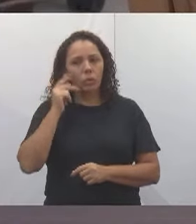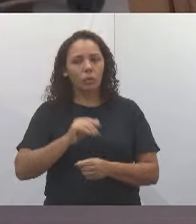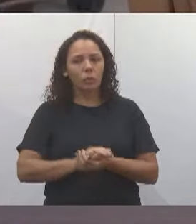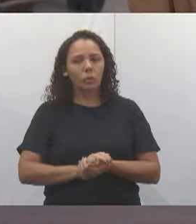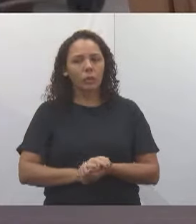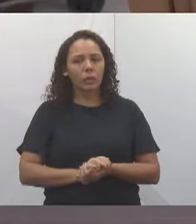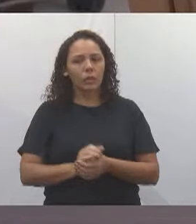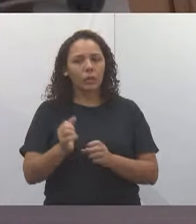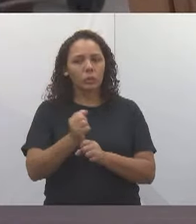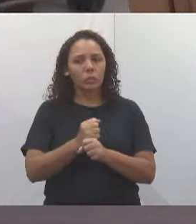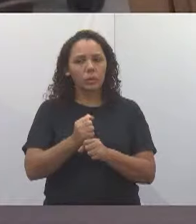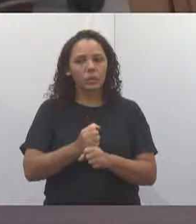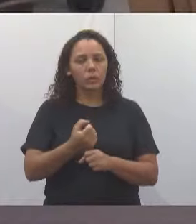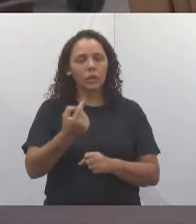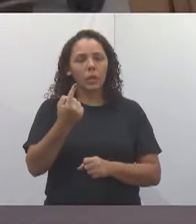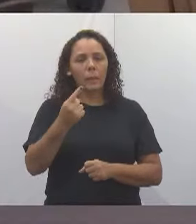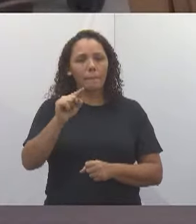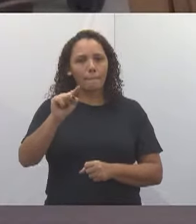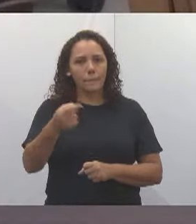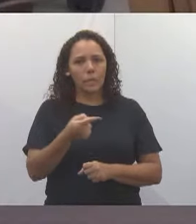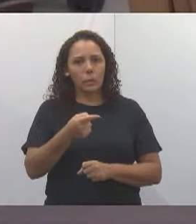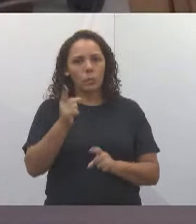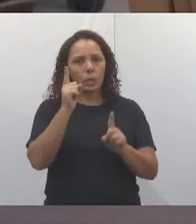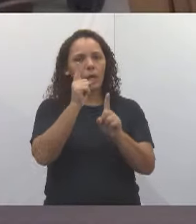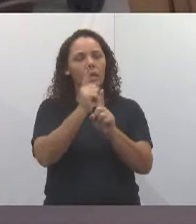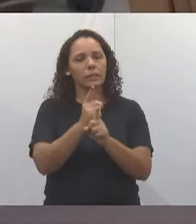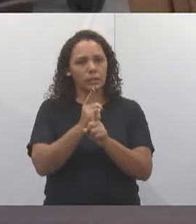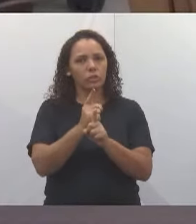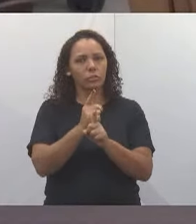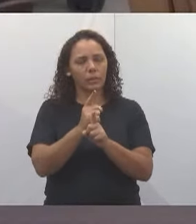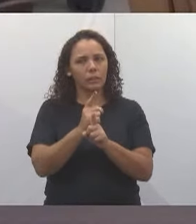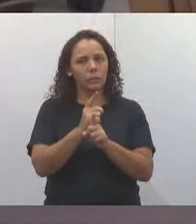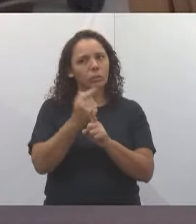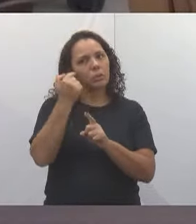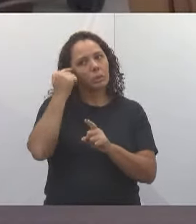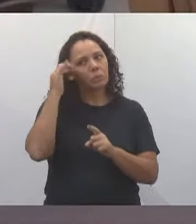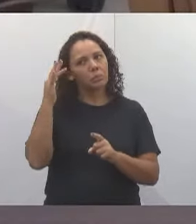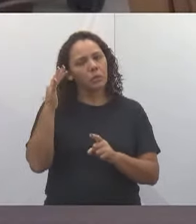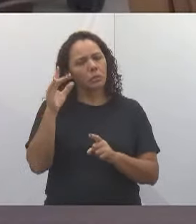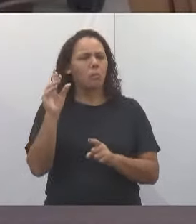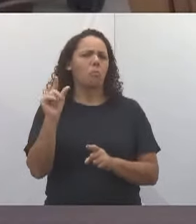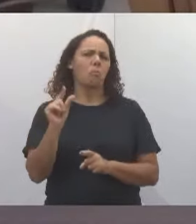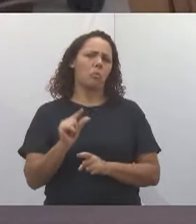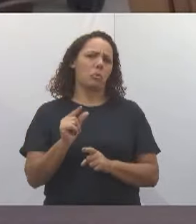pouco, no quadrimestre, eu acho extremamente baixo. Foi. E aí eu